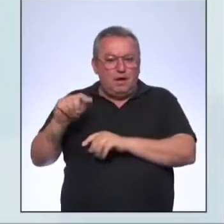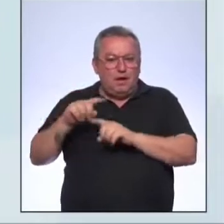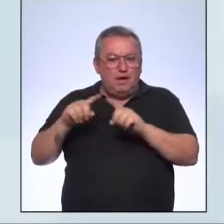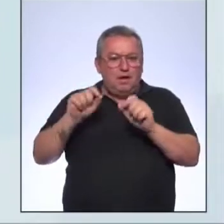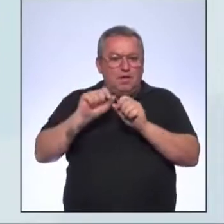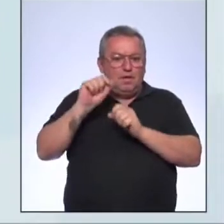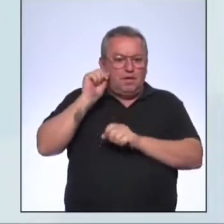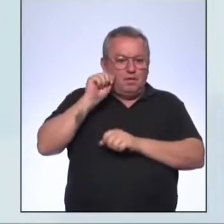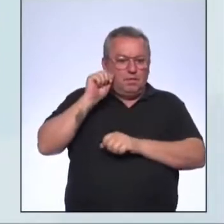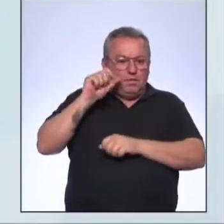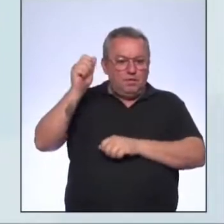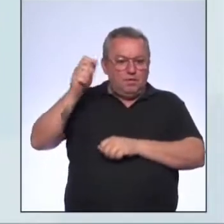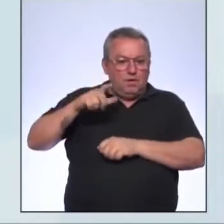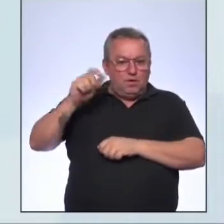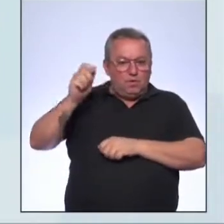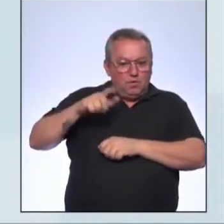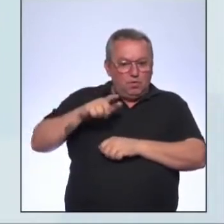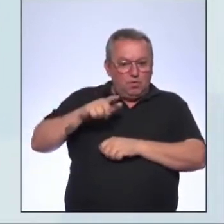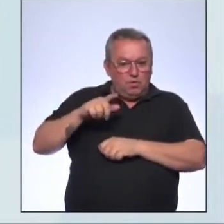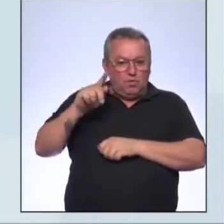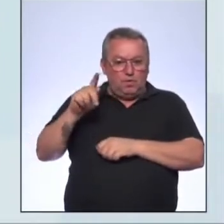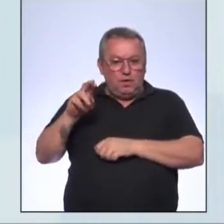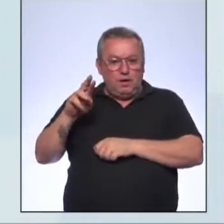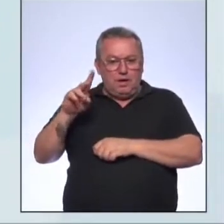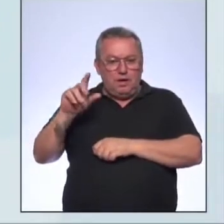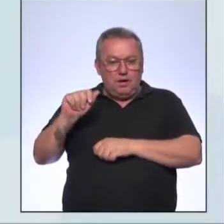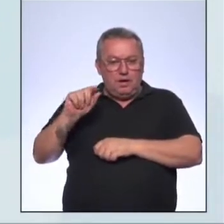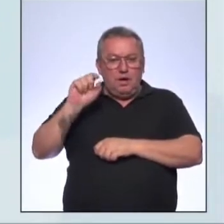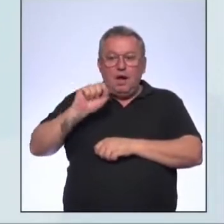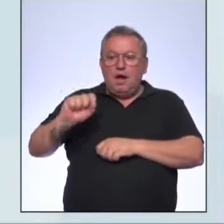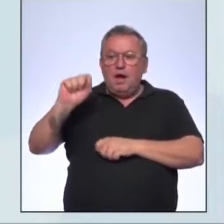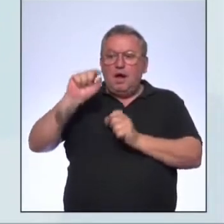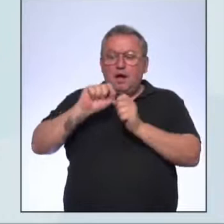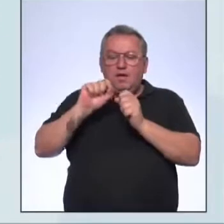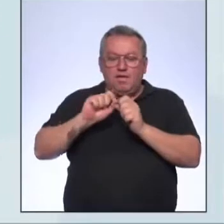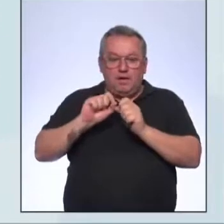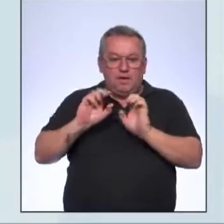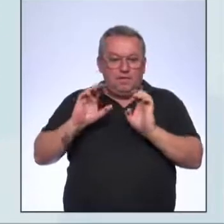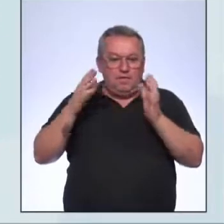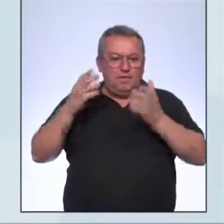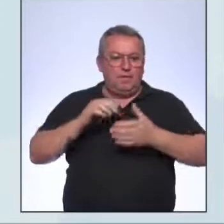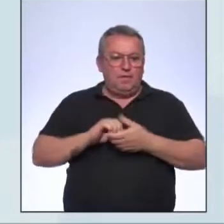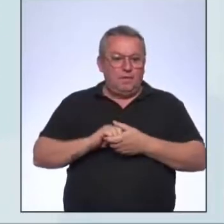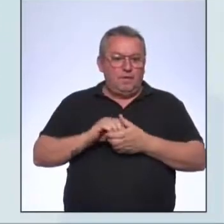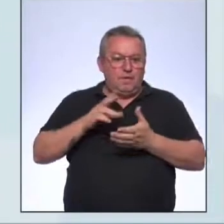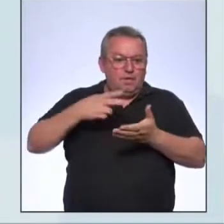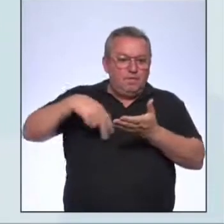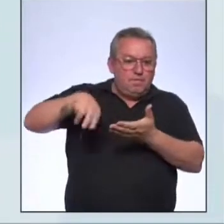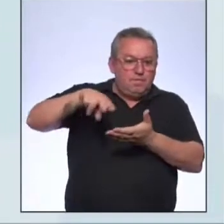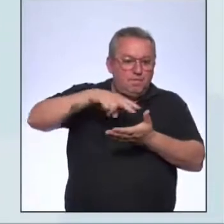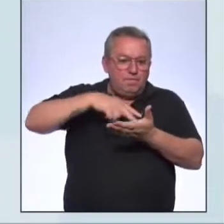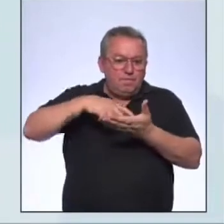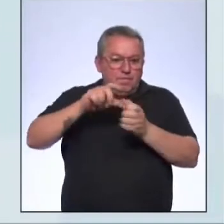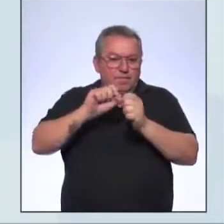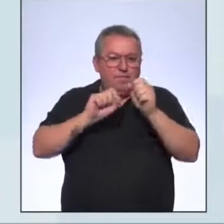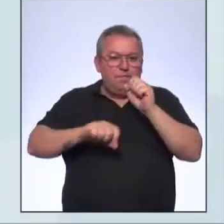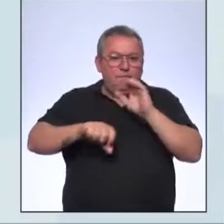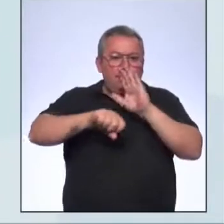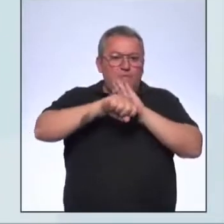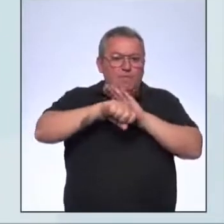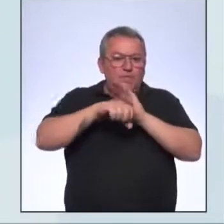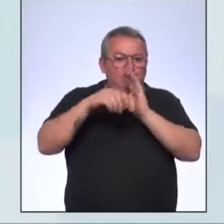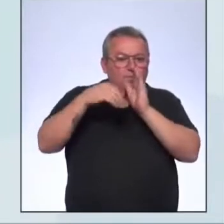das mulheres de azul. Guedra significa aquela que faz o ritual. Ao dançarem, as mulheres elas